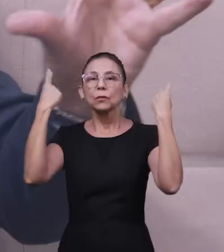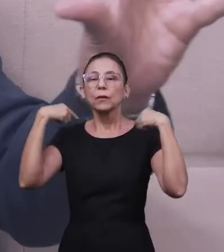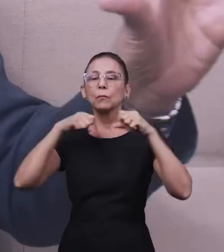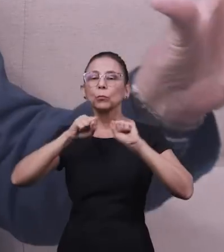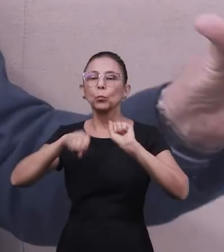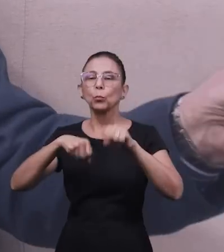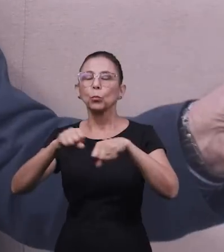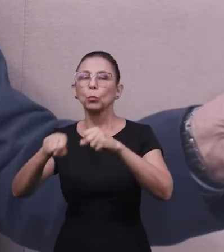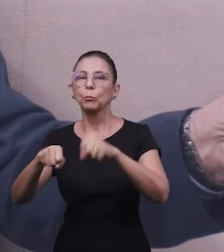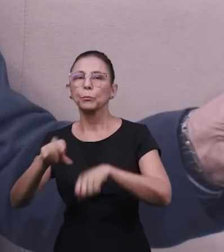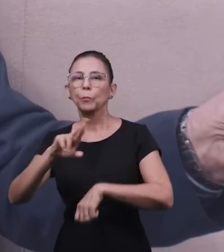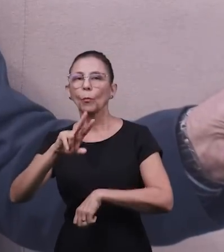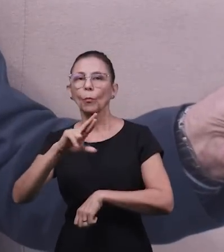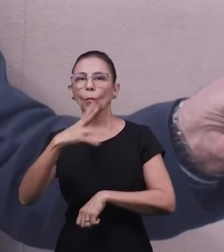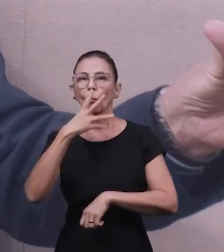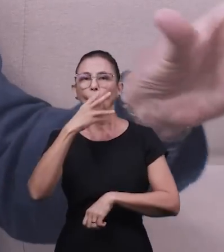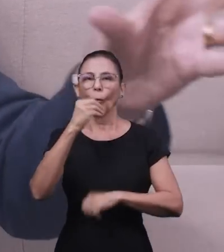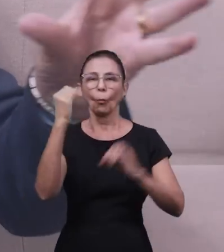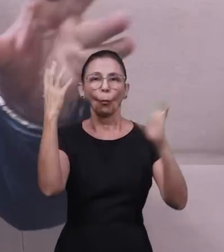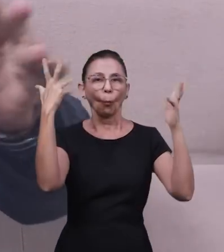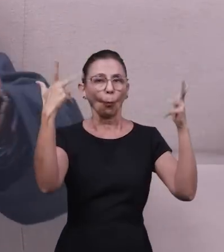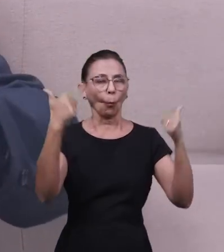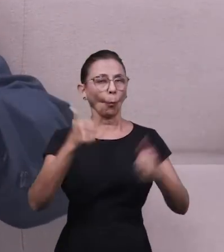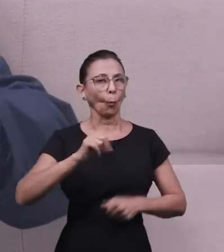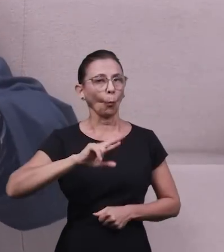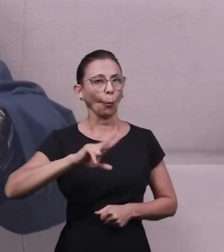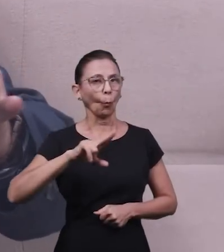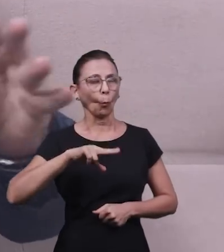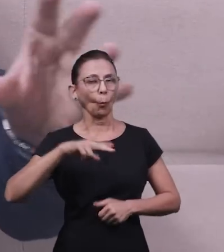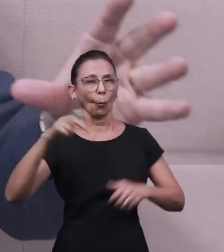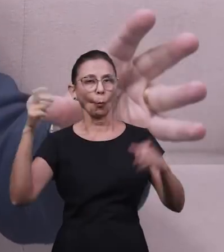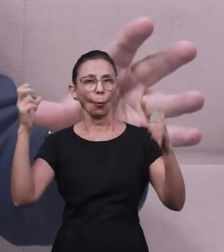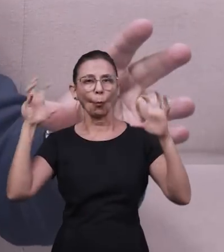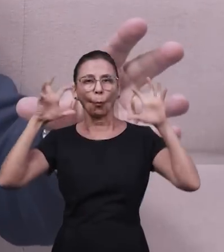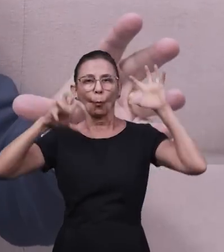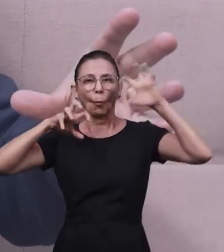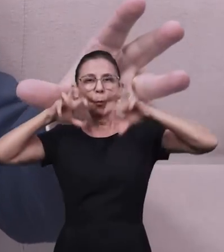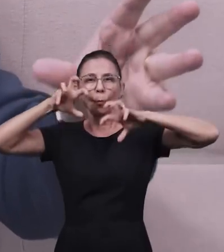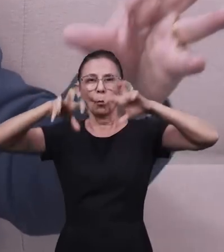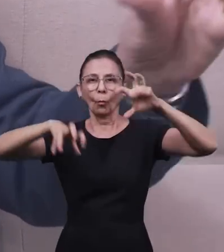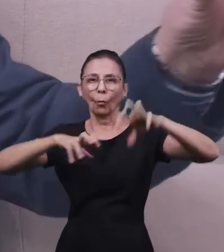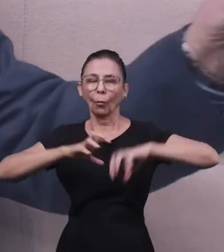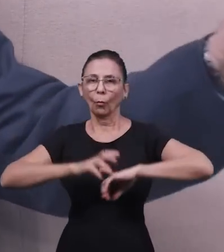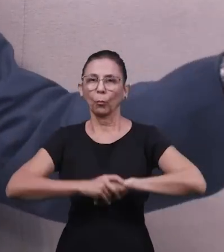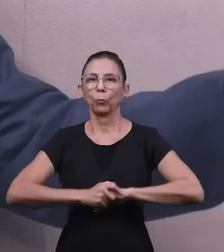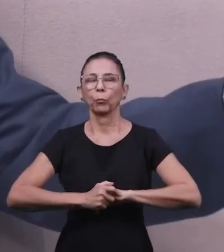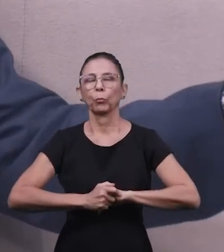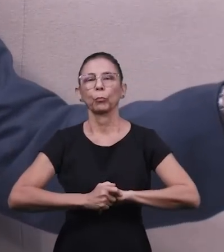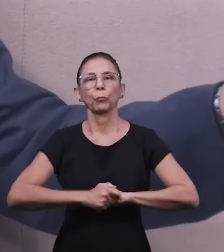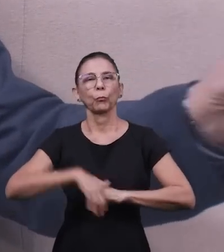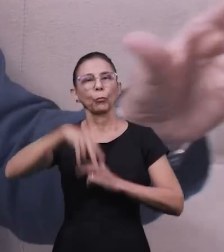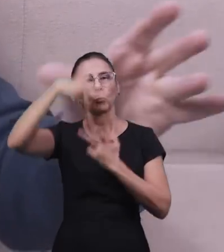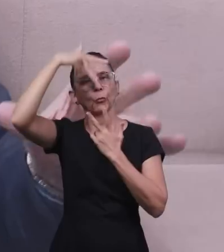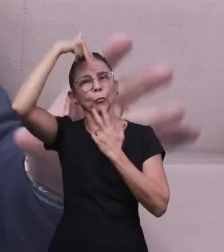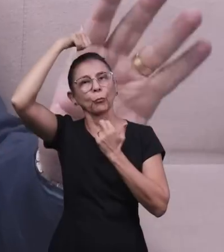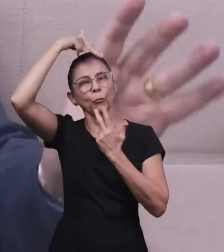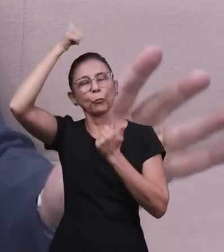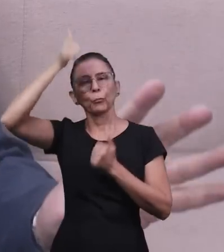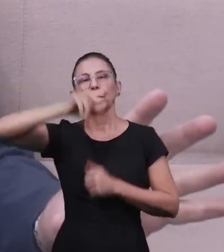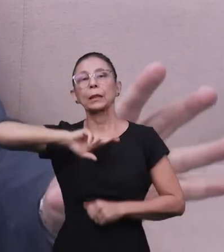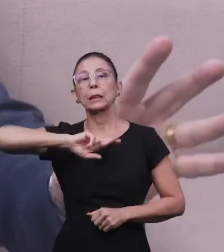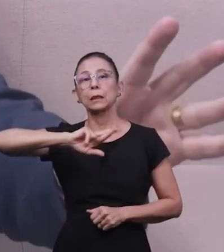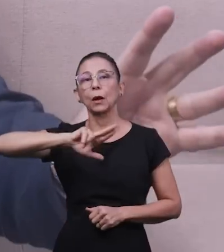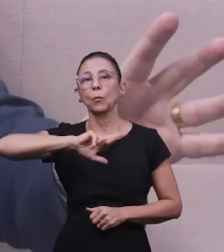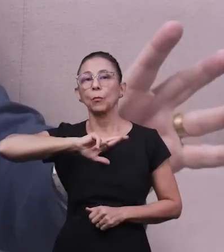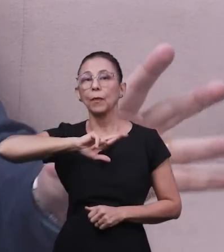andando. Não é o lobo, não é o leão, não é o urso, não é o bode, não é